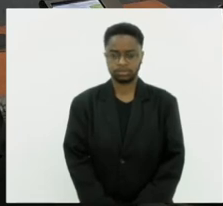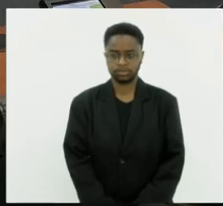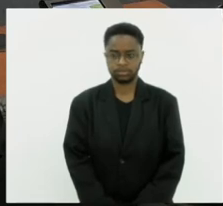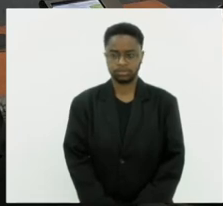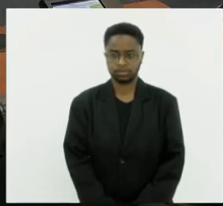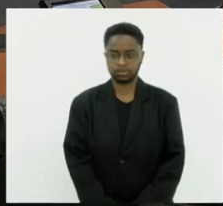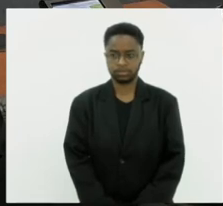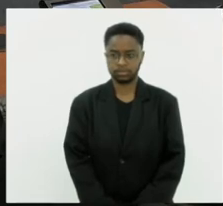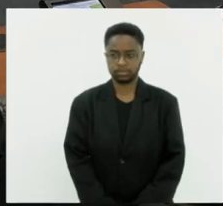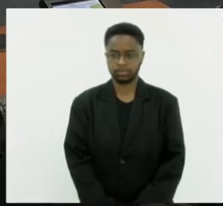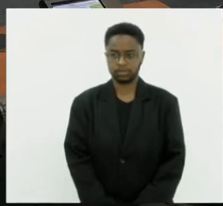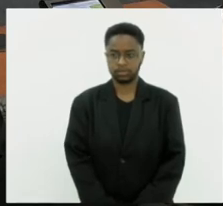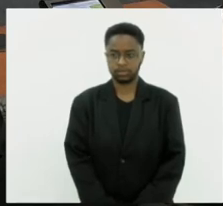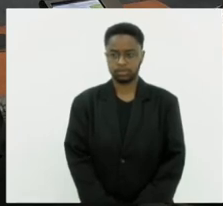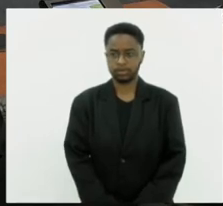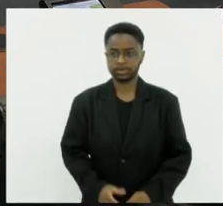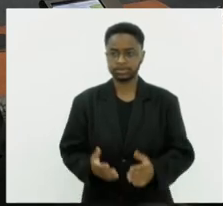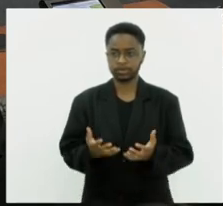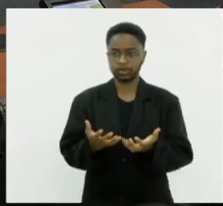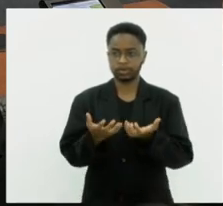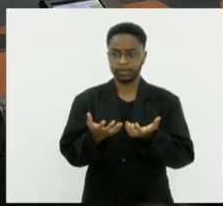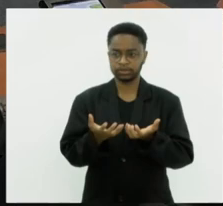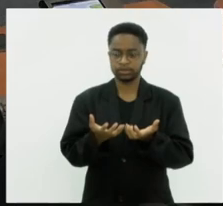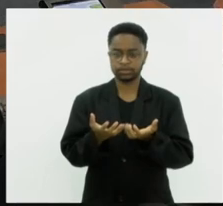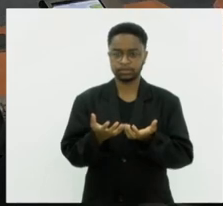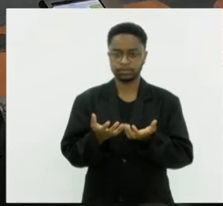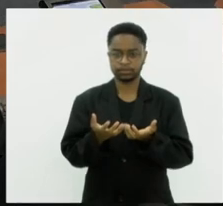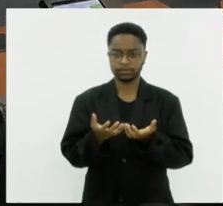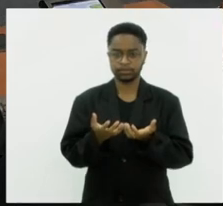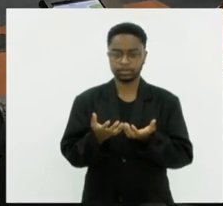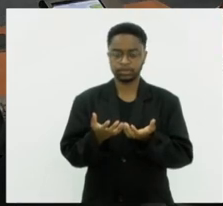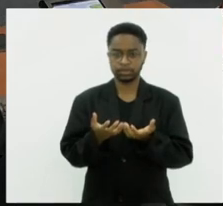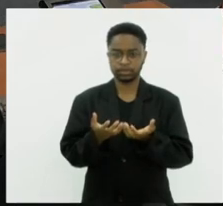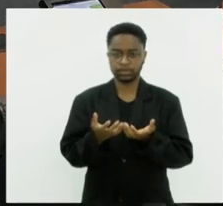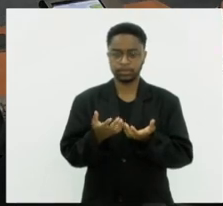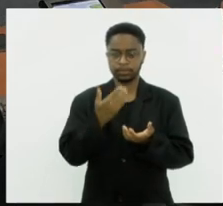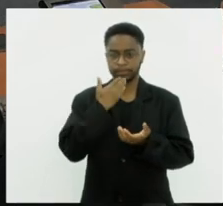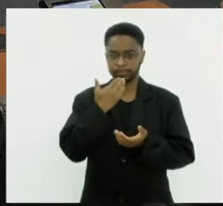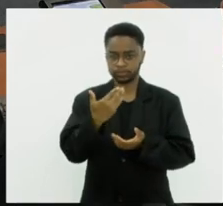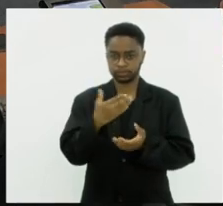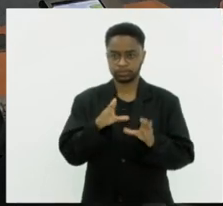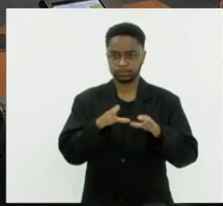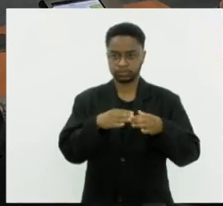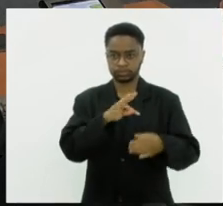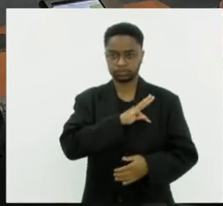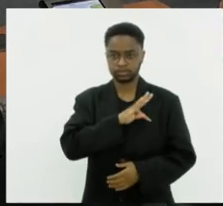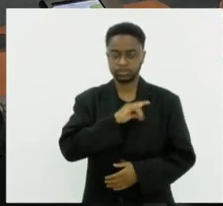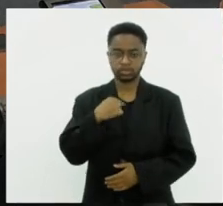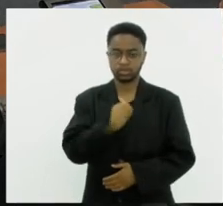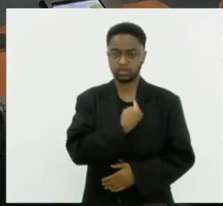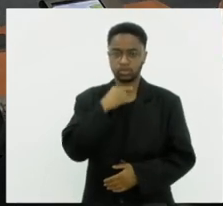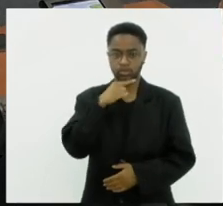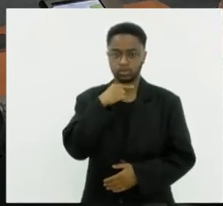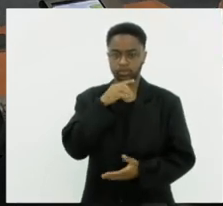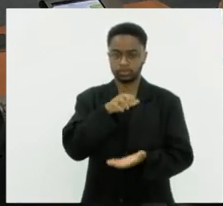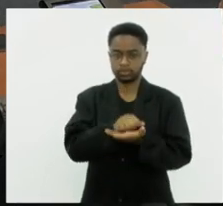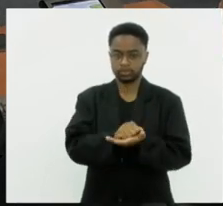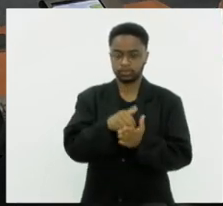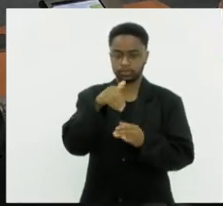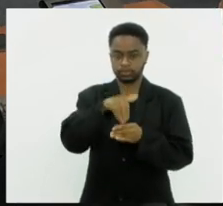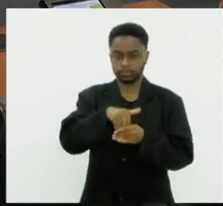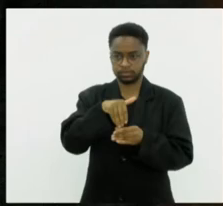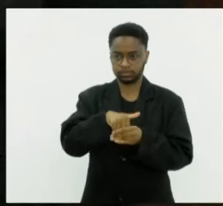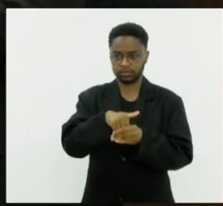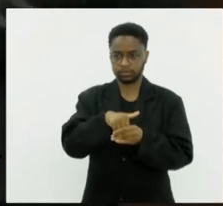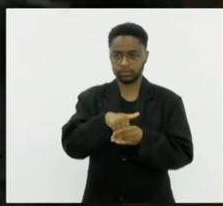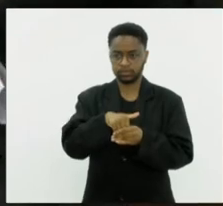Deputada Renata vai fazer um encaminhamento pela bancada do pessoal. Senhor presidente, queria pedir a parte técnica, a gente não está conseguindo registrar a votação, a